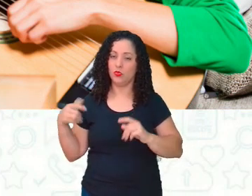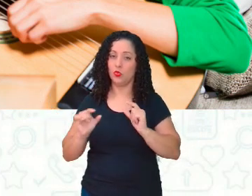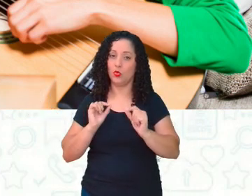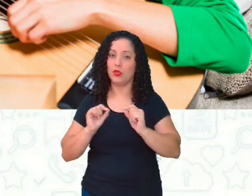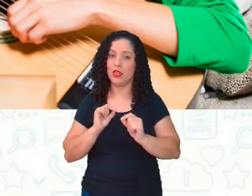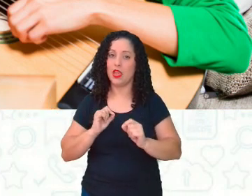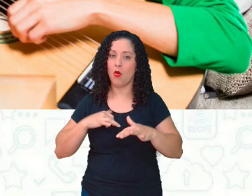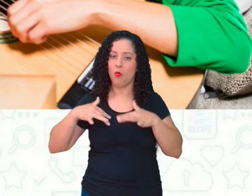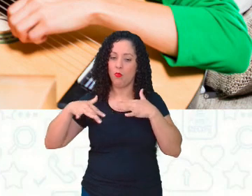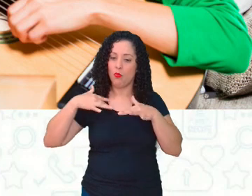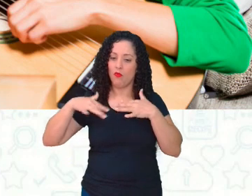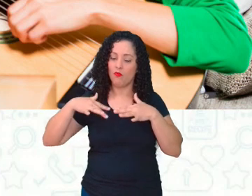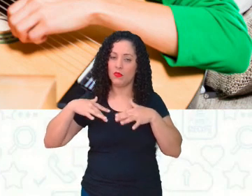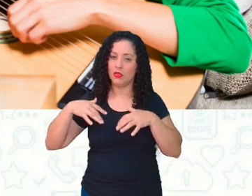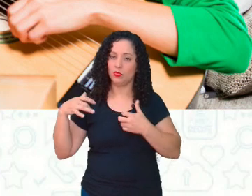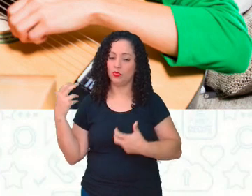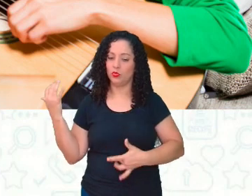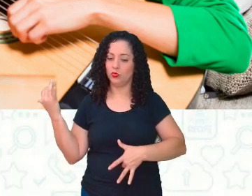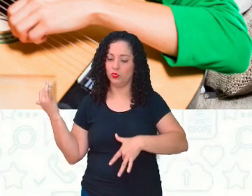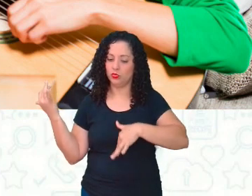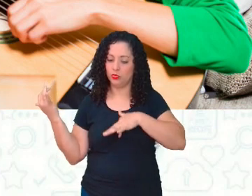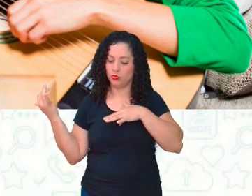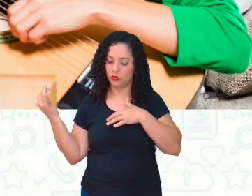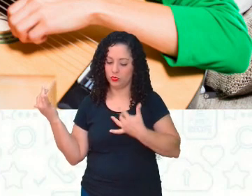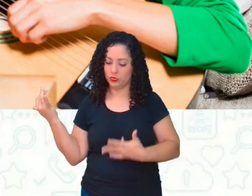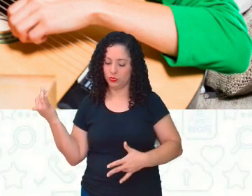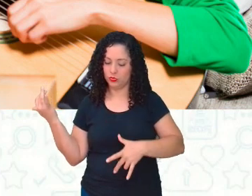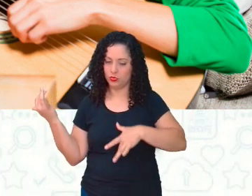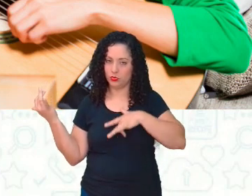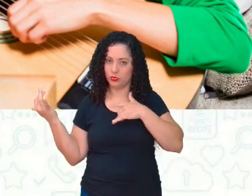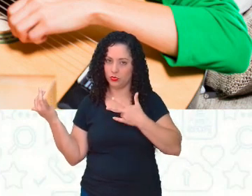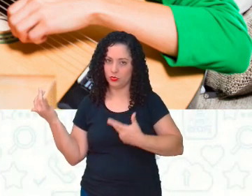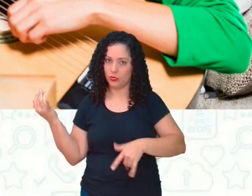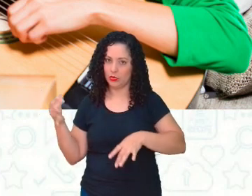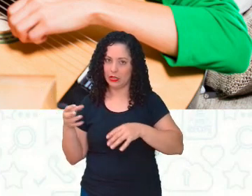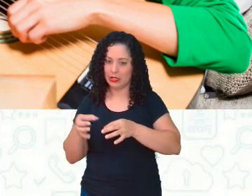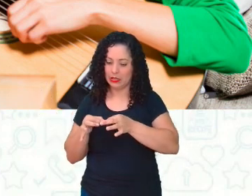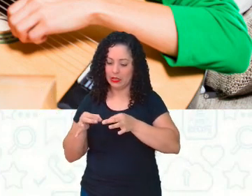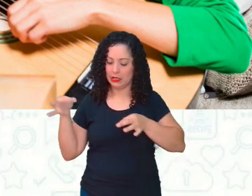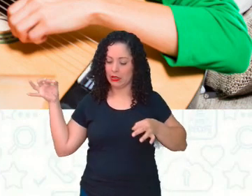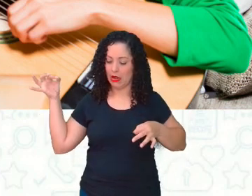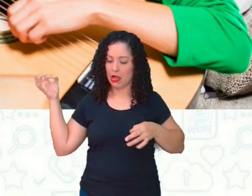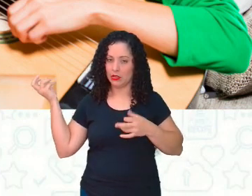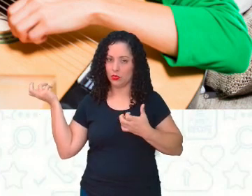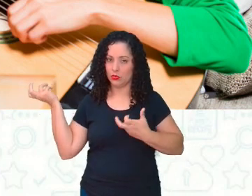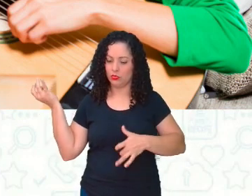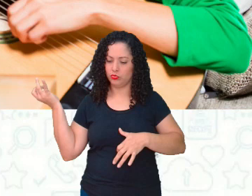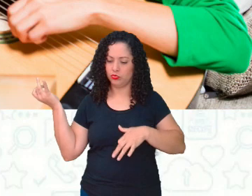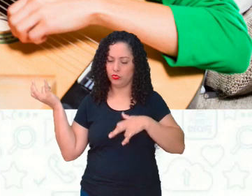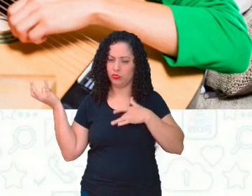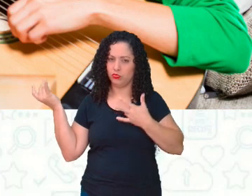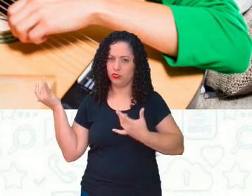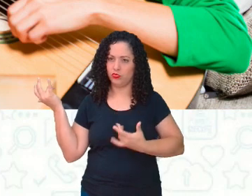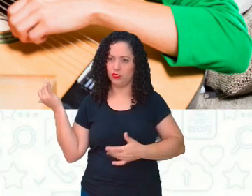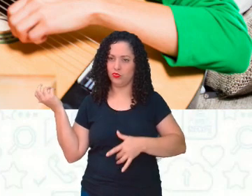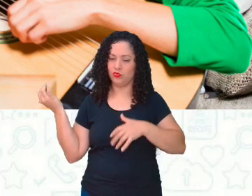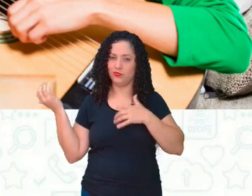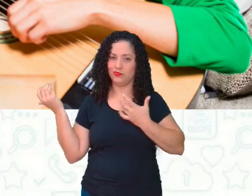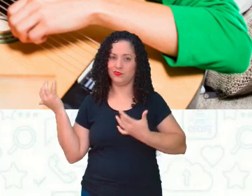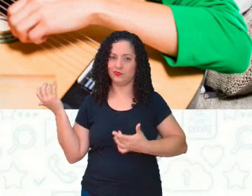pela vibração de uma ou mais cordas esticadas através de